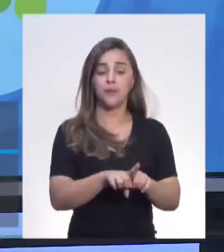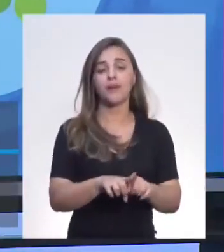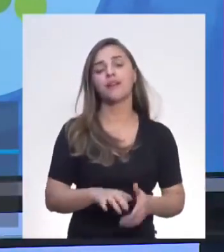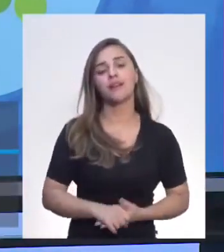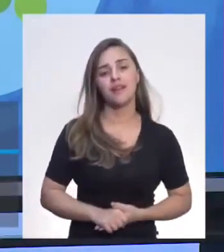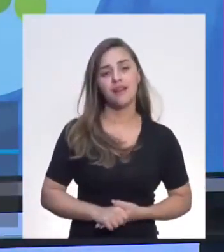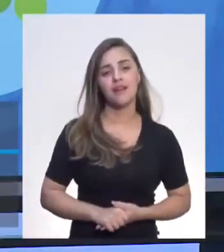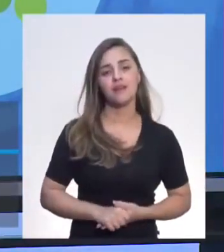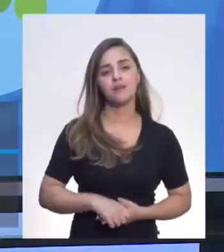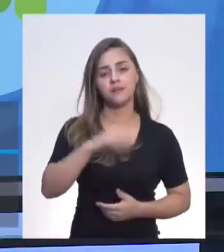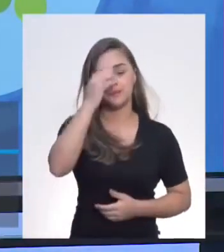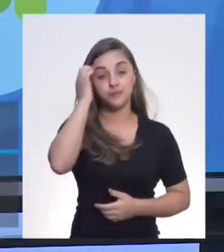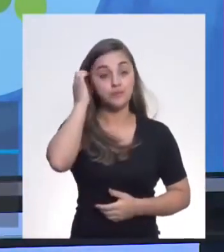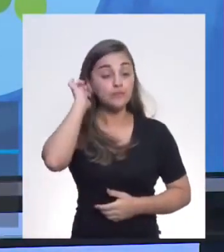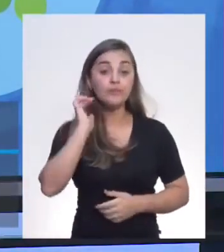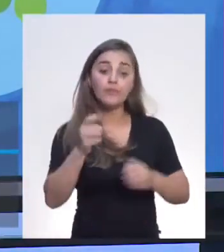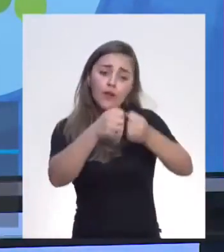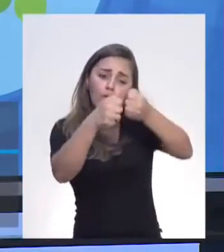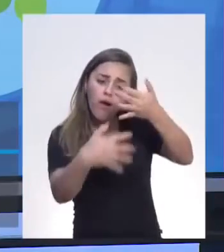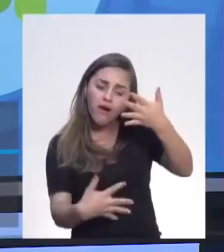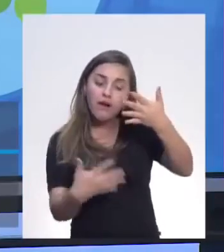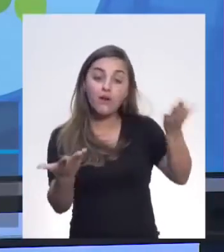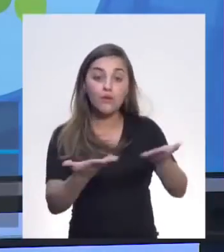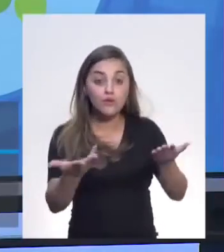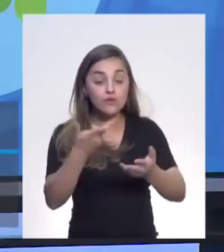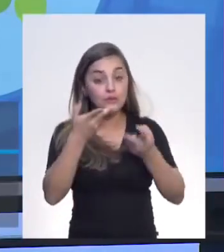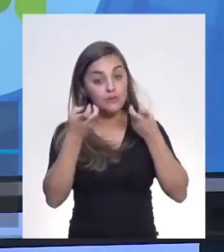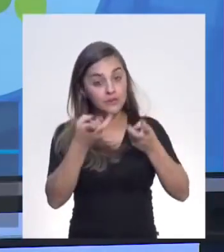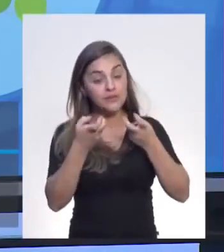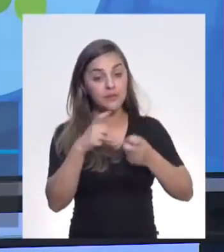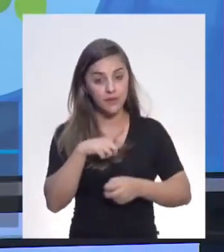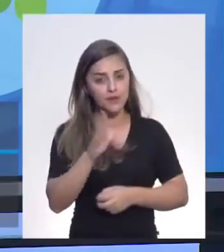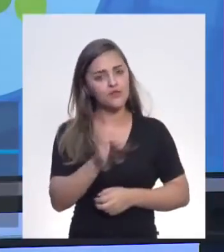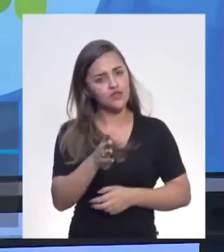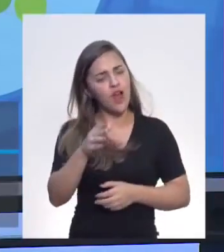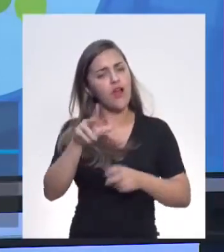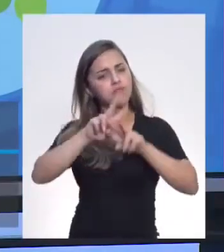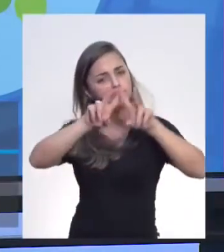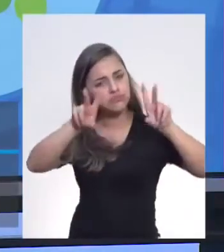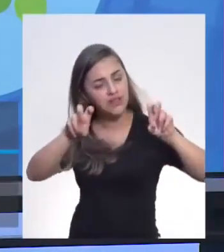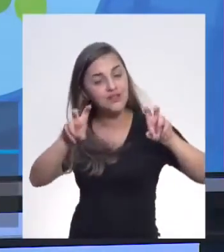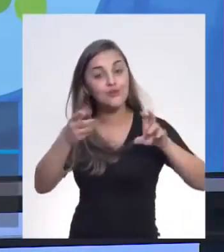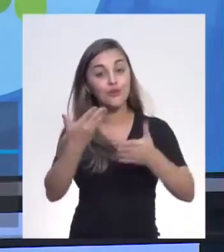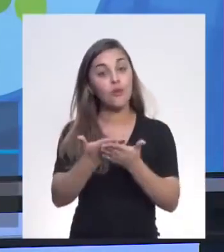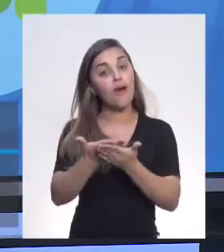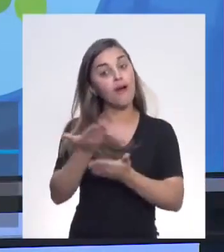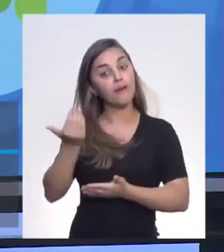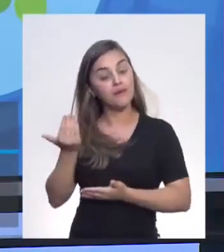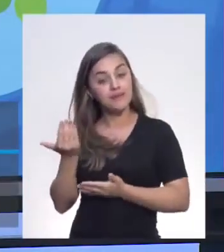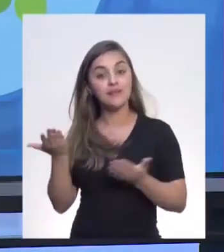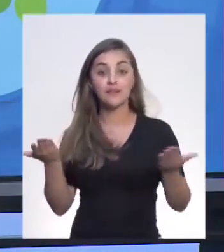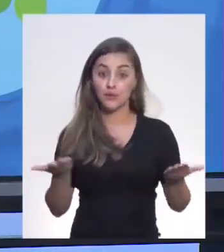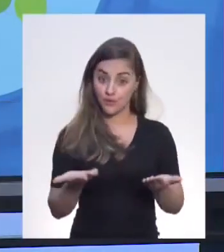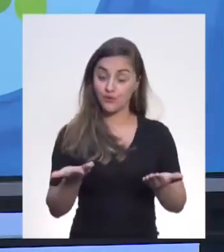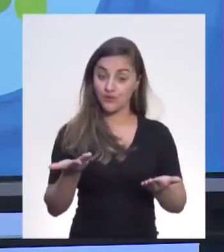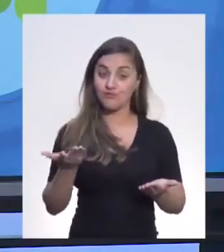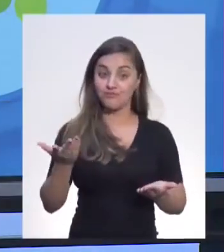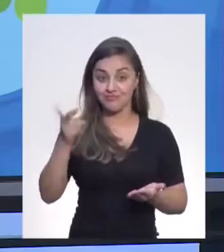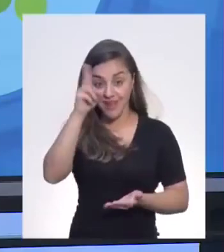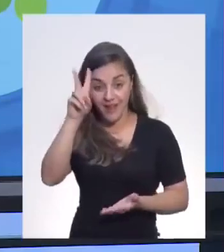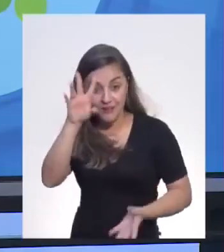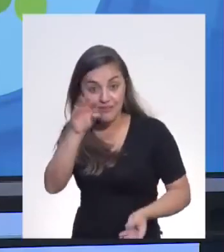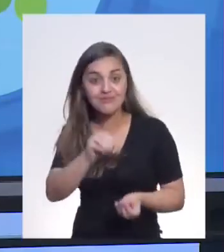das coisas que eu vi no chat, e que a gente já falou disso em uma aula, mas eu acho que vale a pena a gente voltar, é sobre o racismo